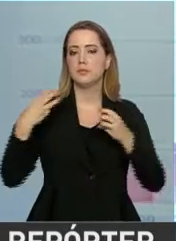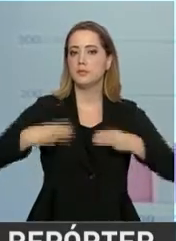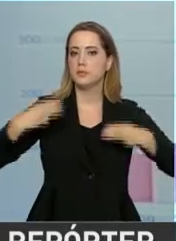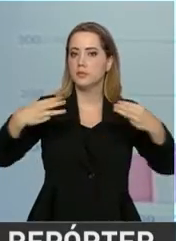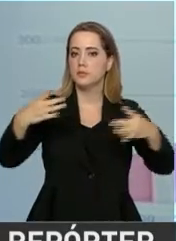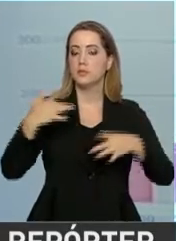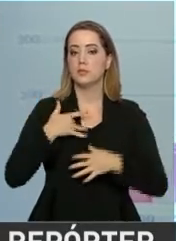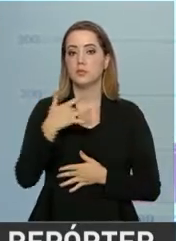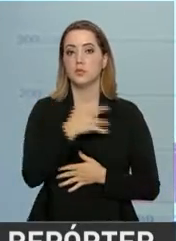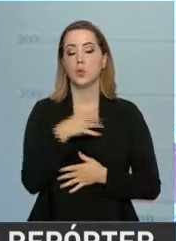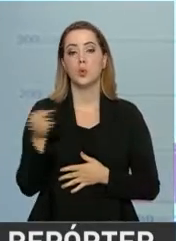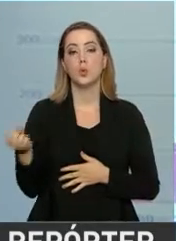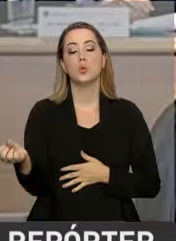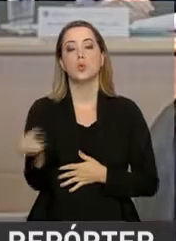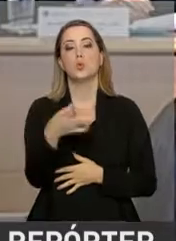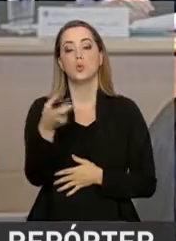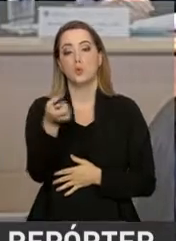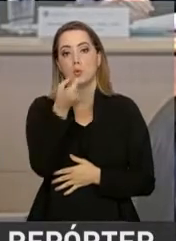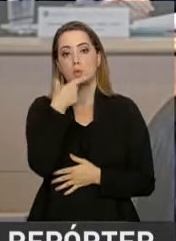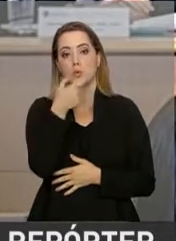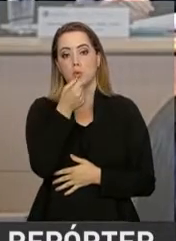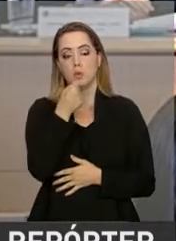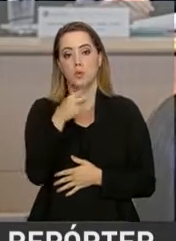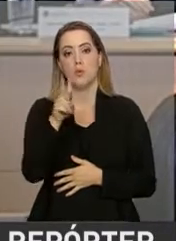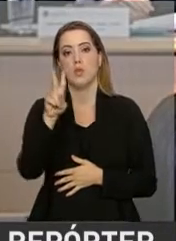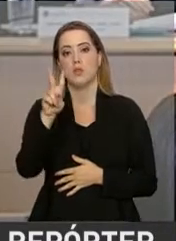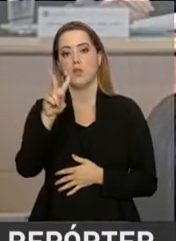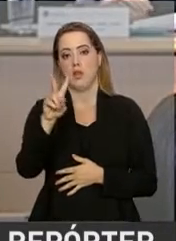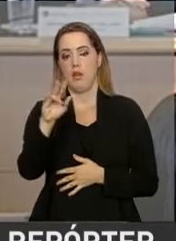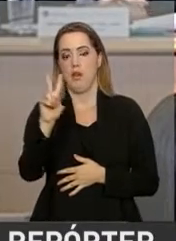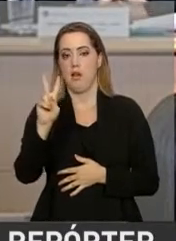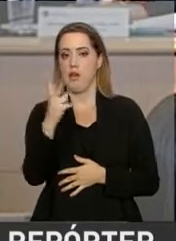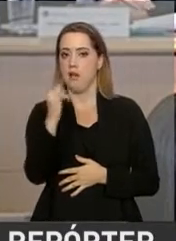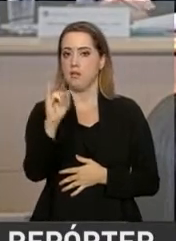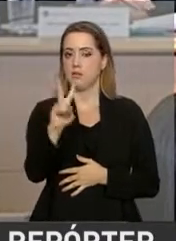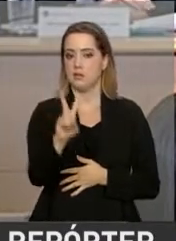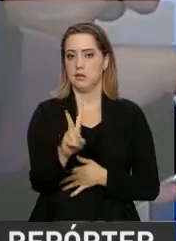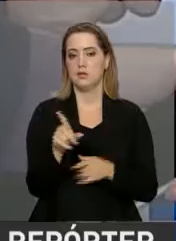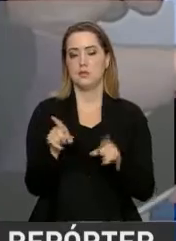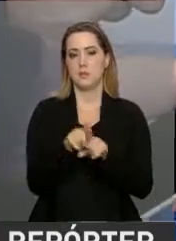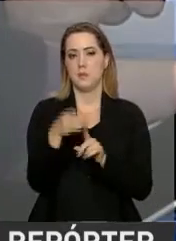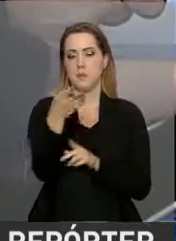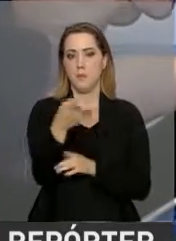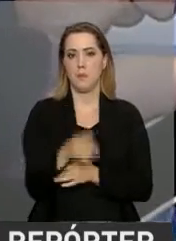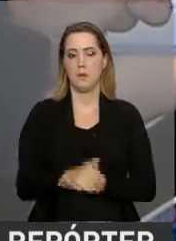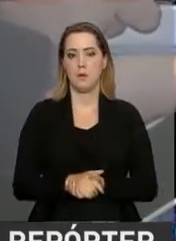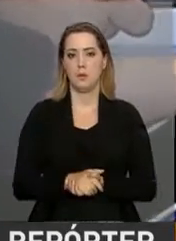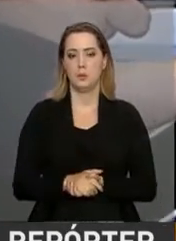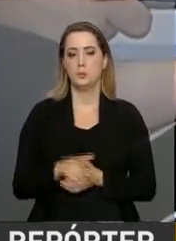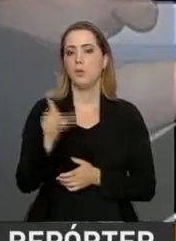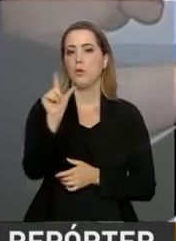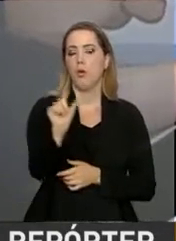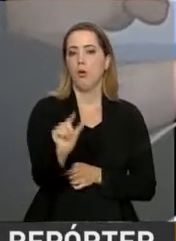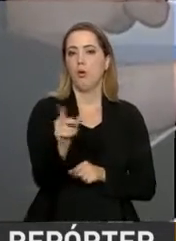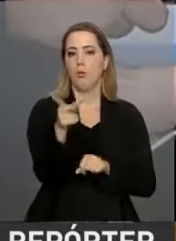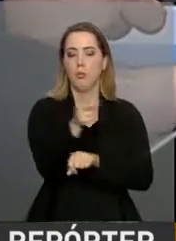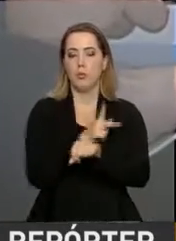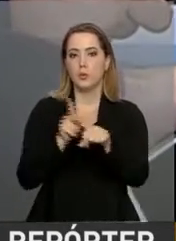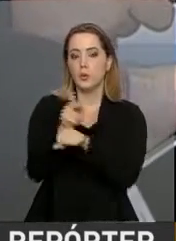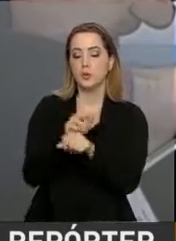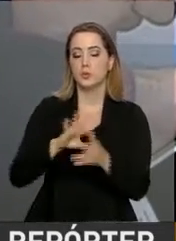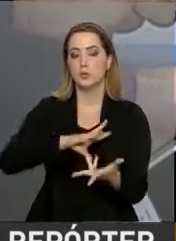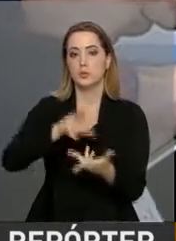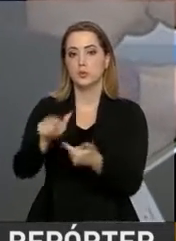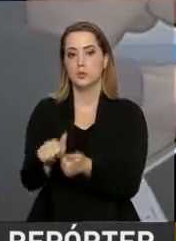distribuir um novo medicamento para combater o vírus do hiv o dono terá vir poucos países no mundo é tem